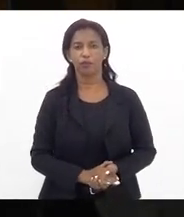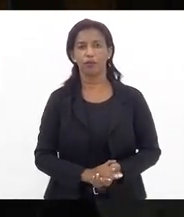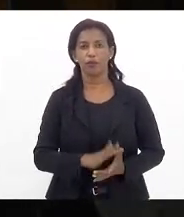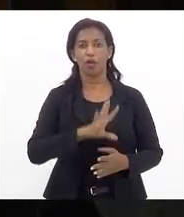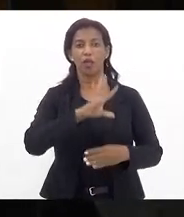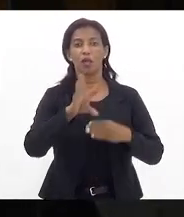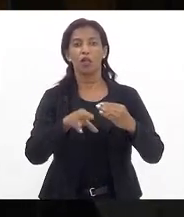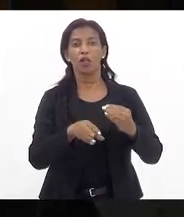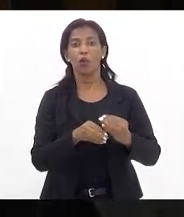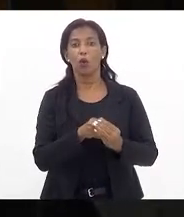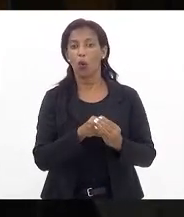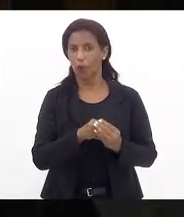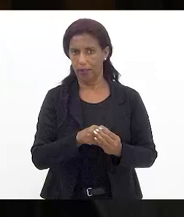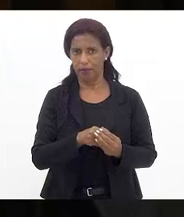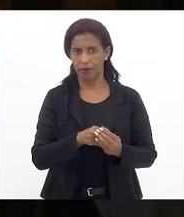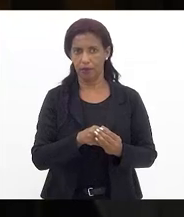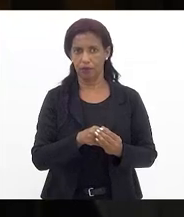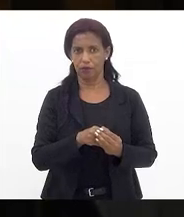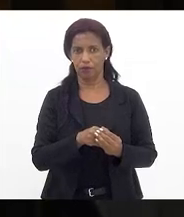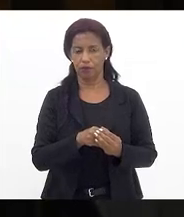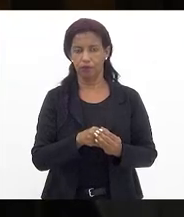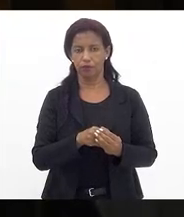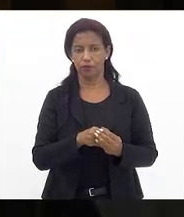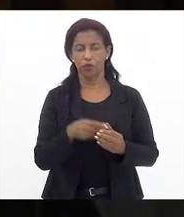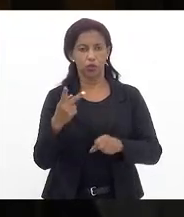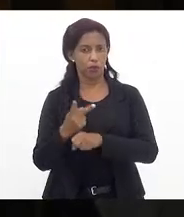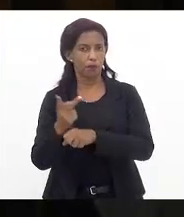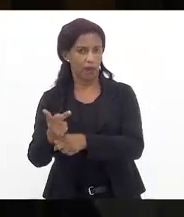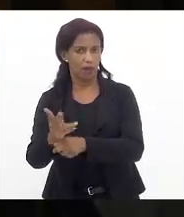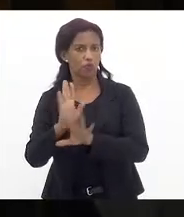Incorporação de gratificações, já está cumprido.